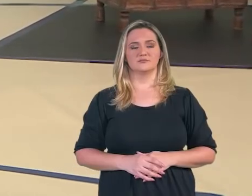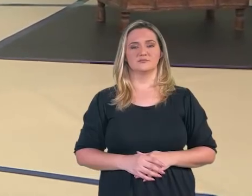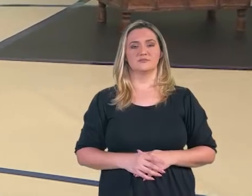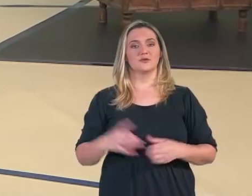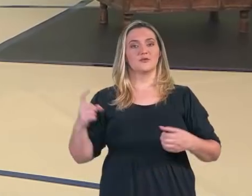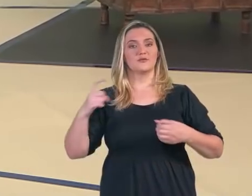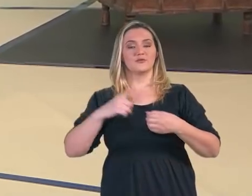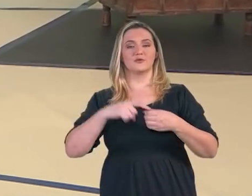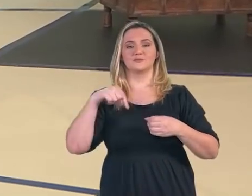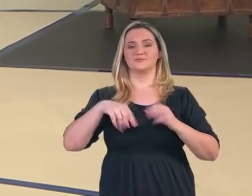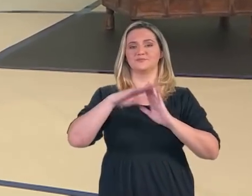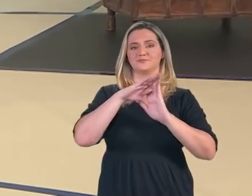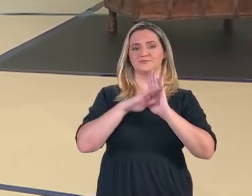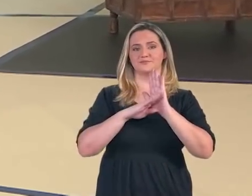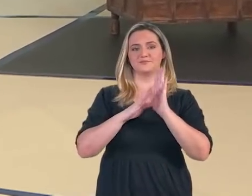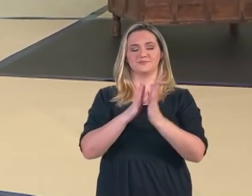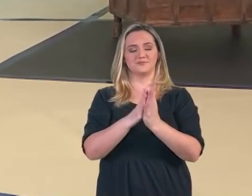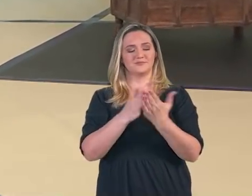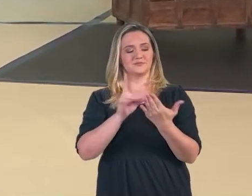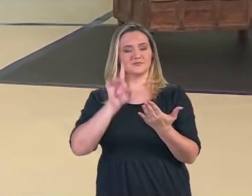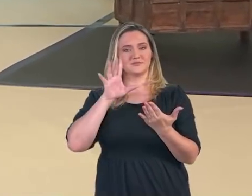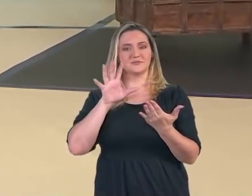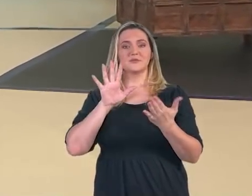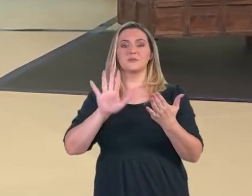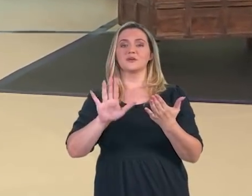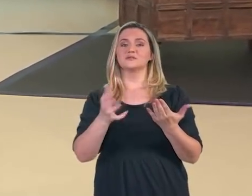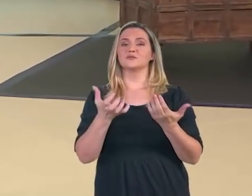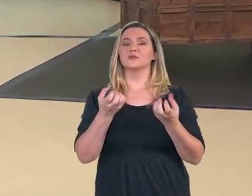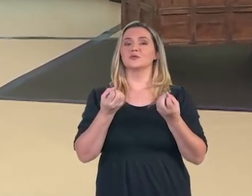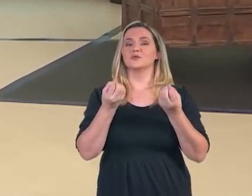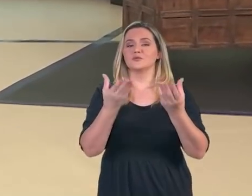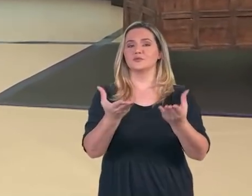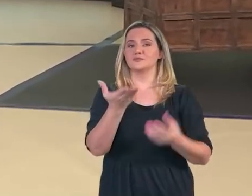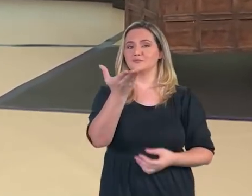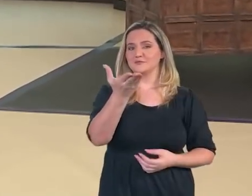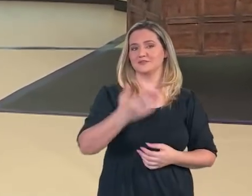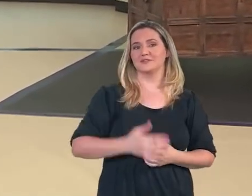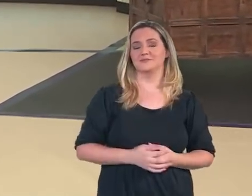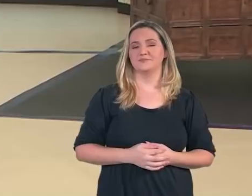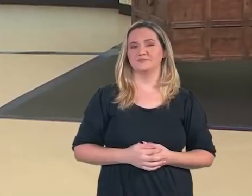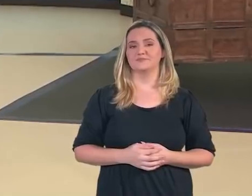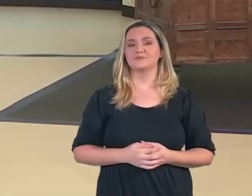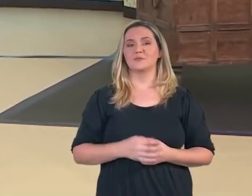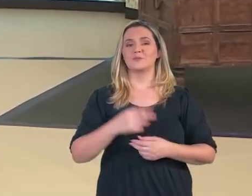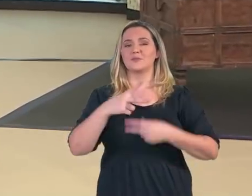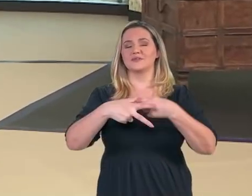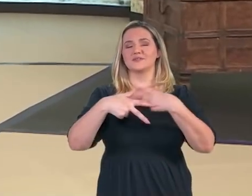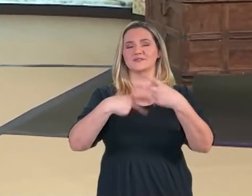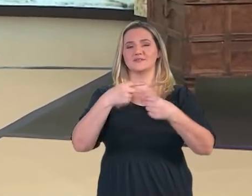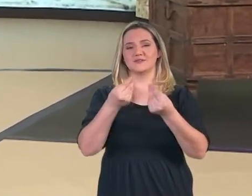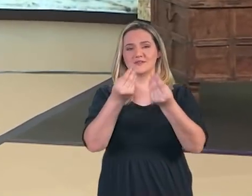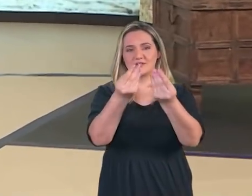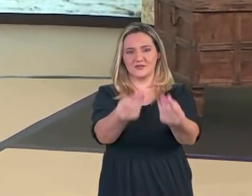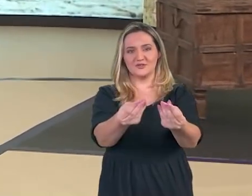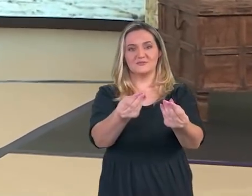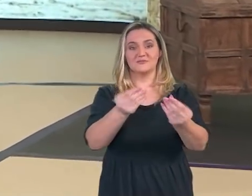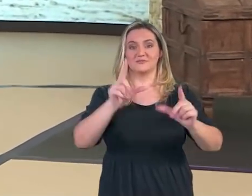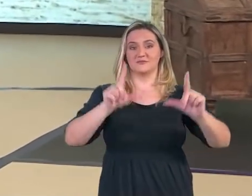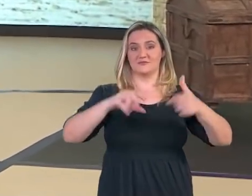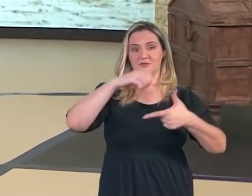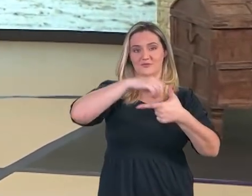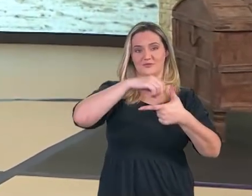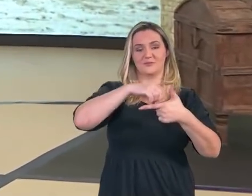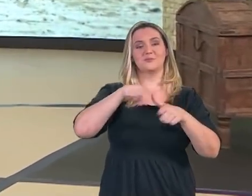De volta com o programa Evidências, mas eu tenho que oferecer para você aqui, com muito carinho, um presente da TV Novo Tempo e dos Anjos da